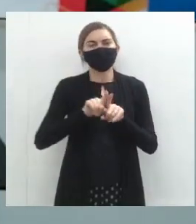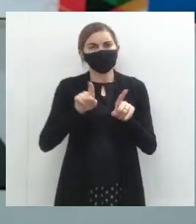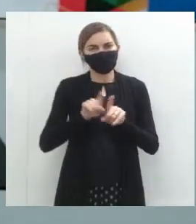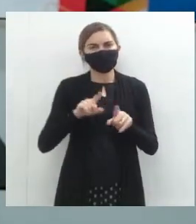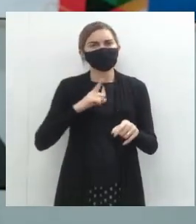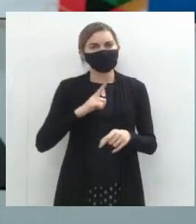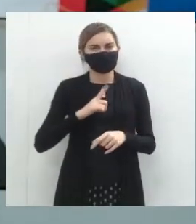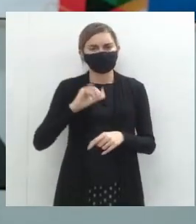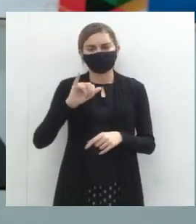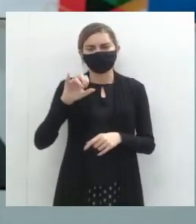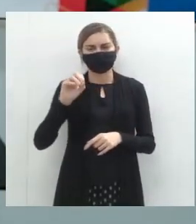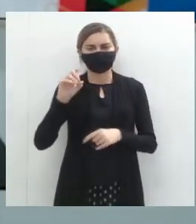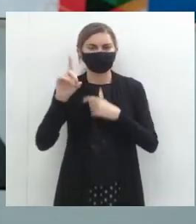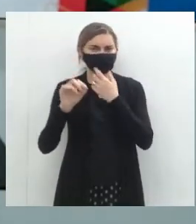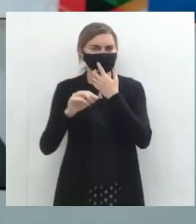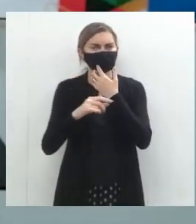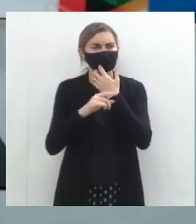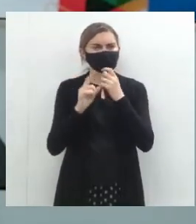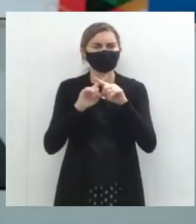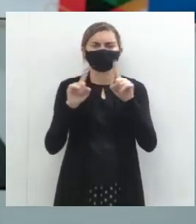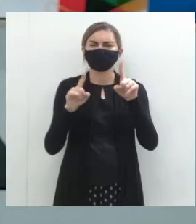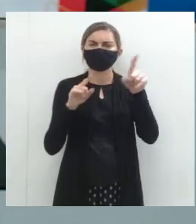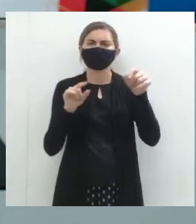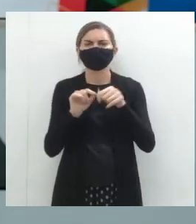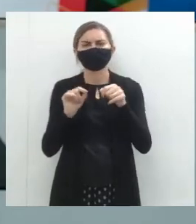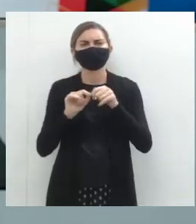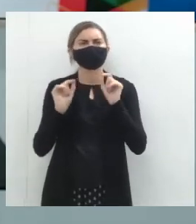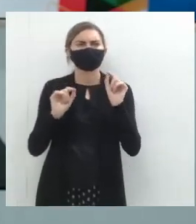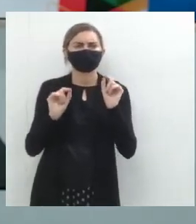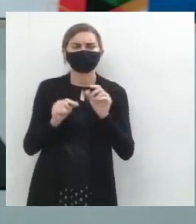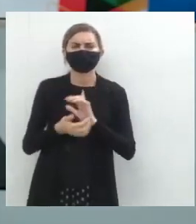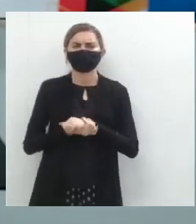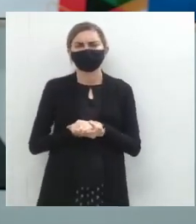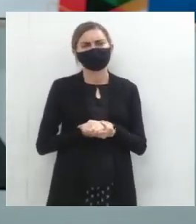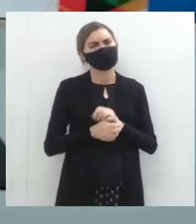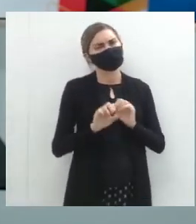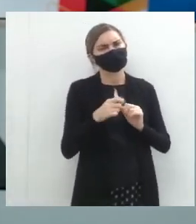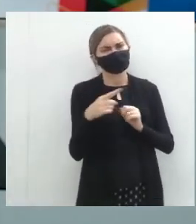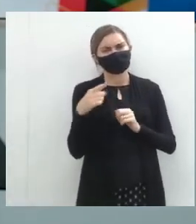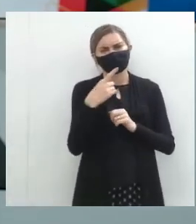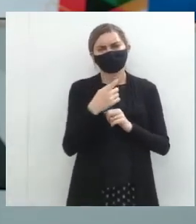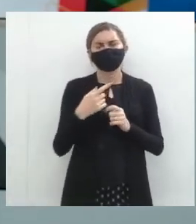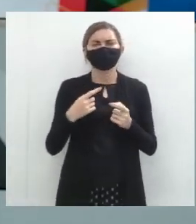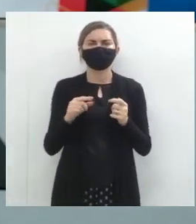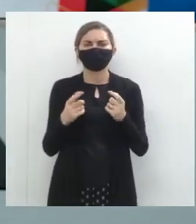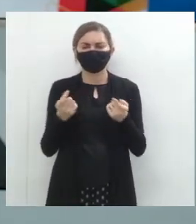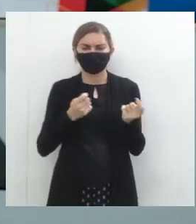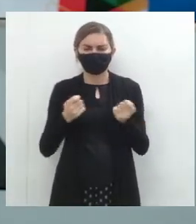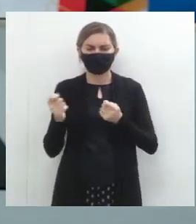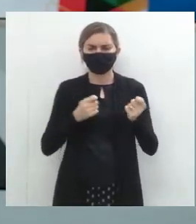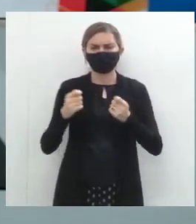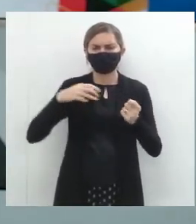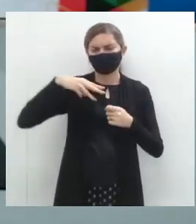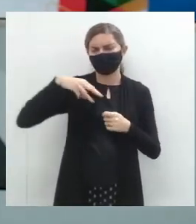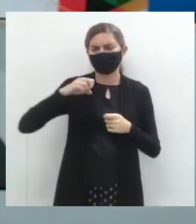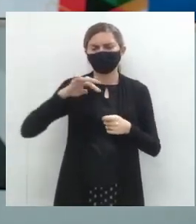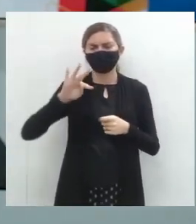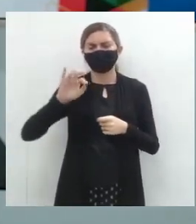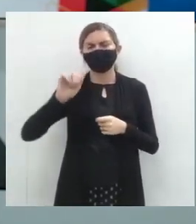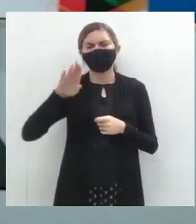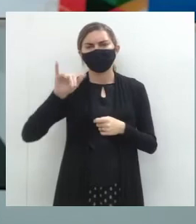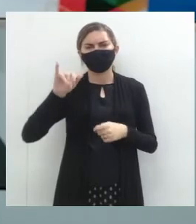dizer assim, tá? E esse danado desses hormônios, eles fazem o quê? Olha, são esses hormônios que controlam o metabolismo do nosso